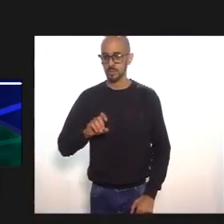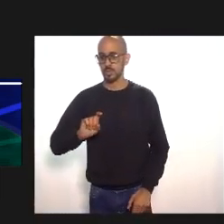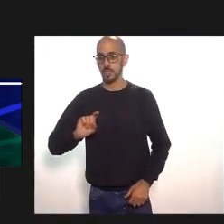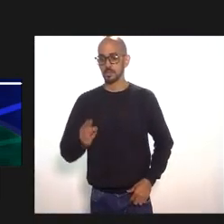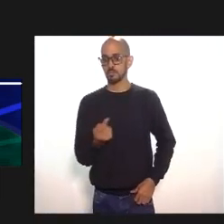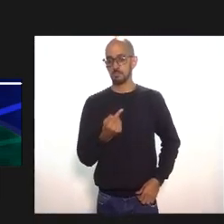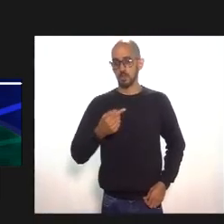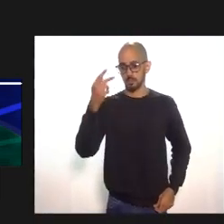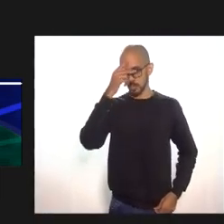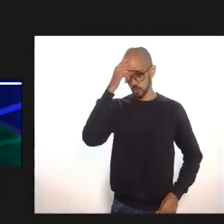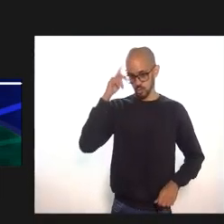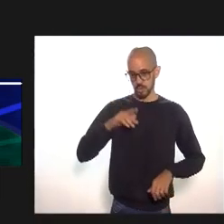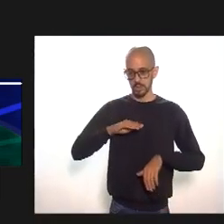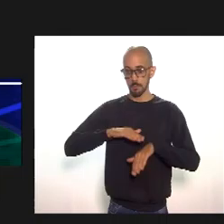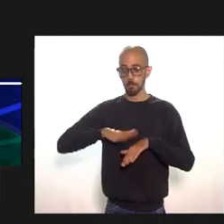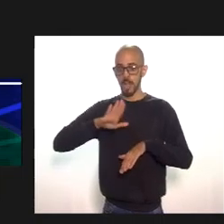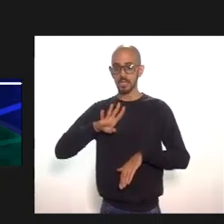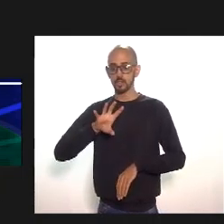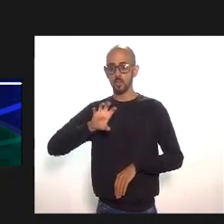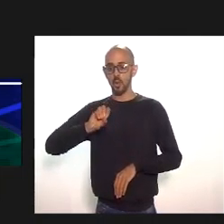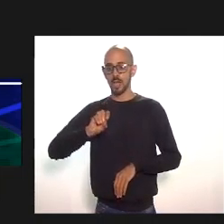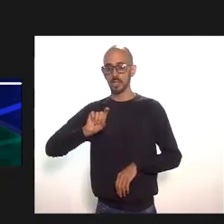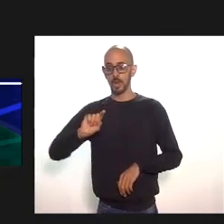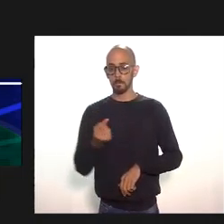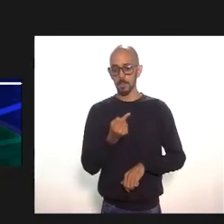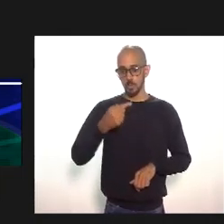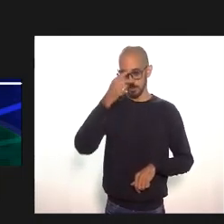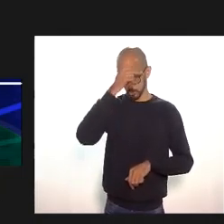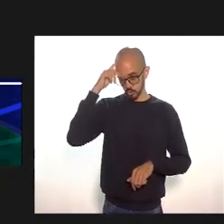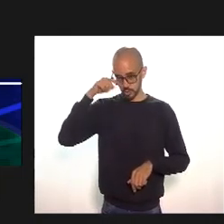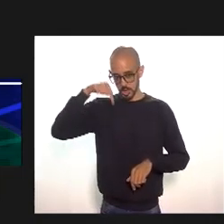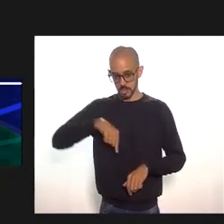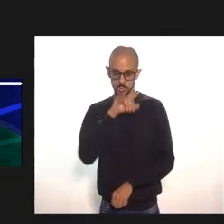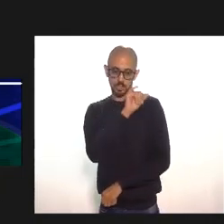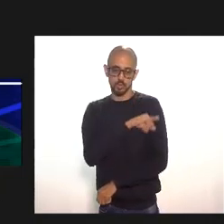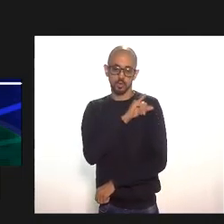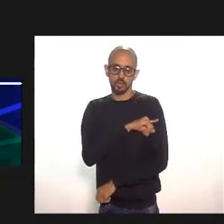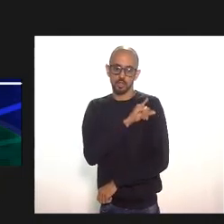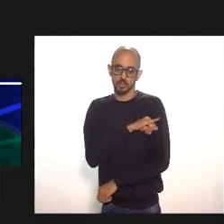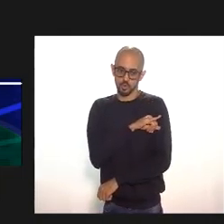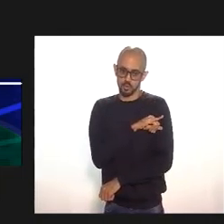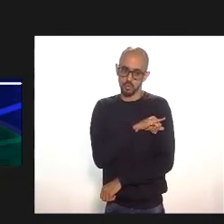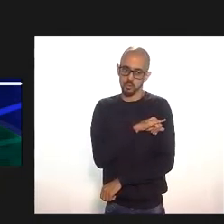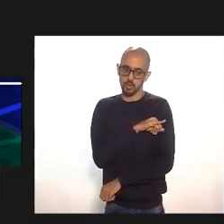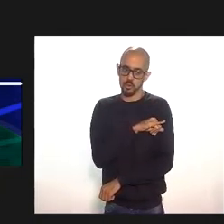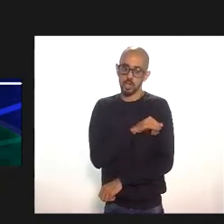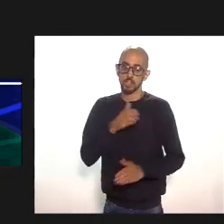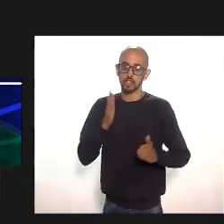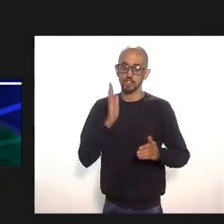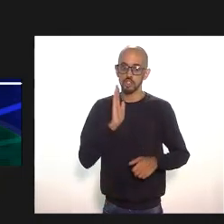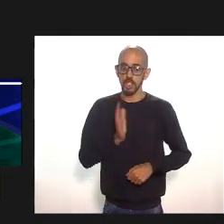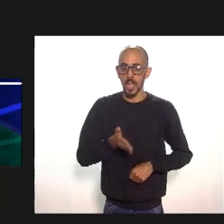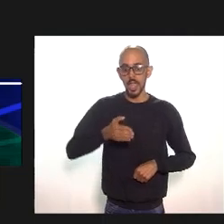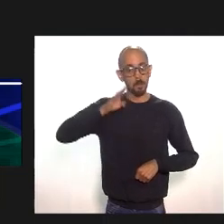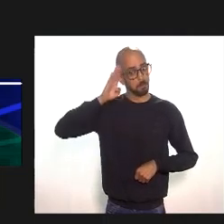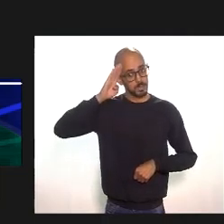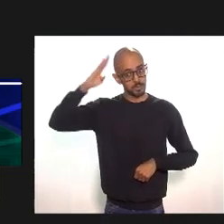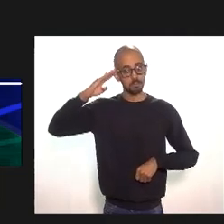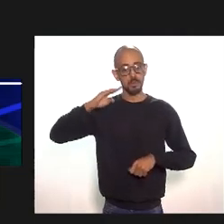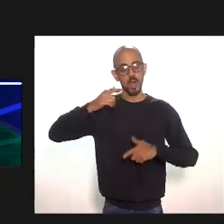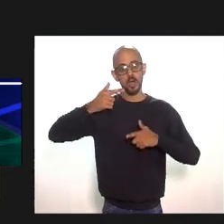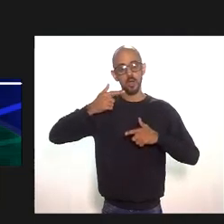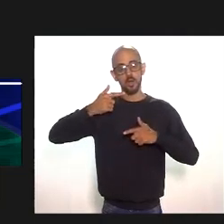mais de 40 mil pessoas no estado do Rio de Janeiro, já é a principal causa de morte na população